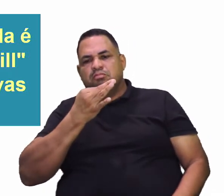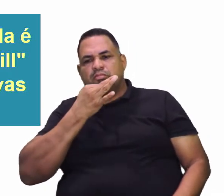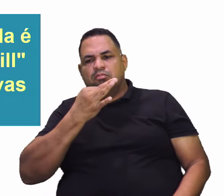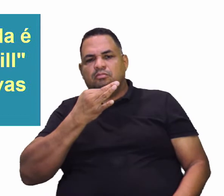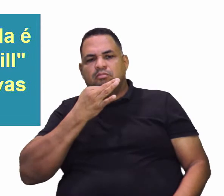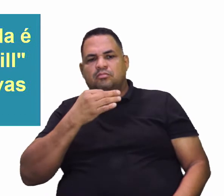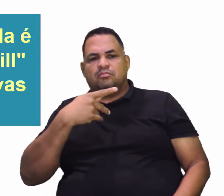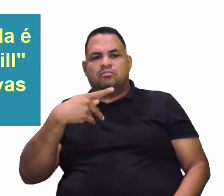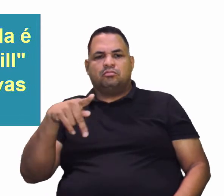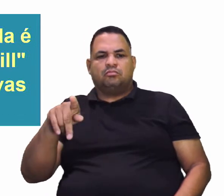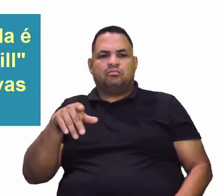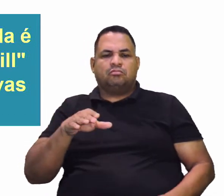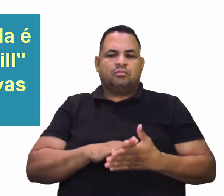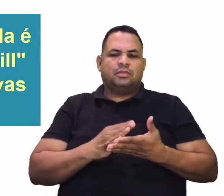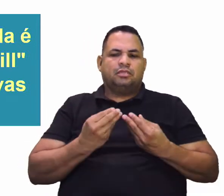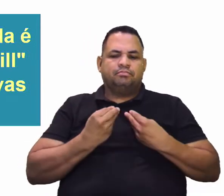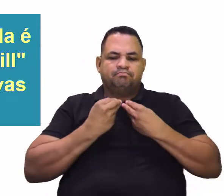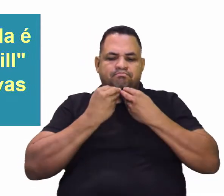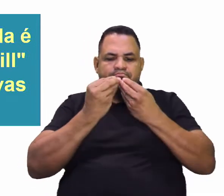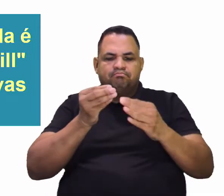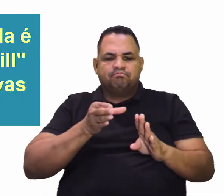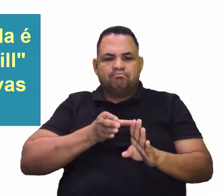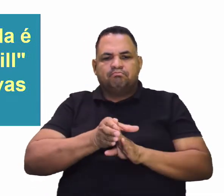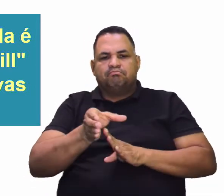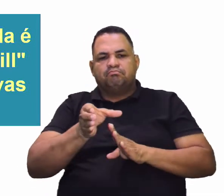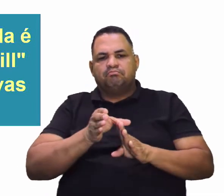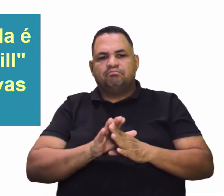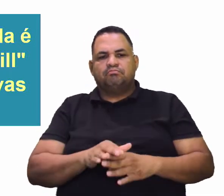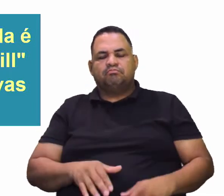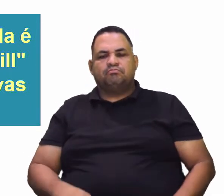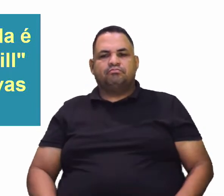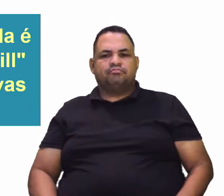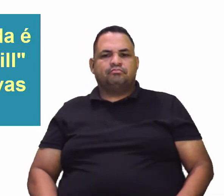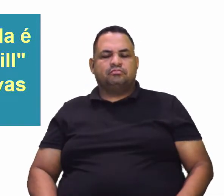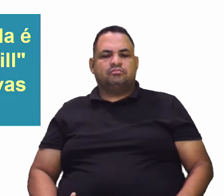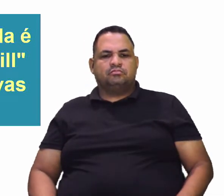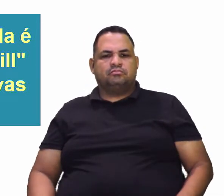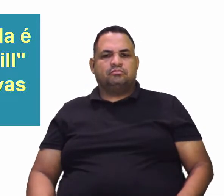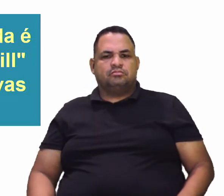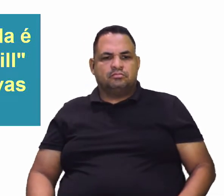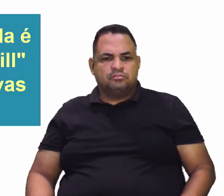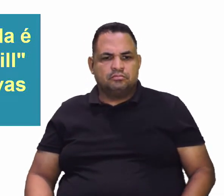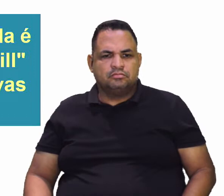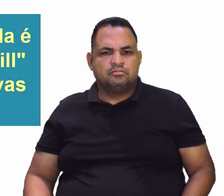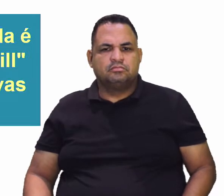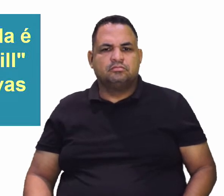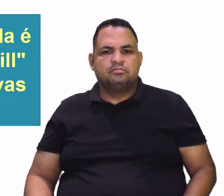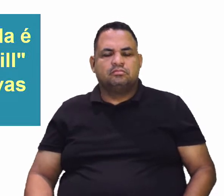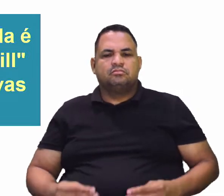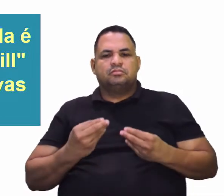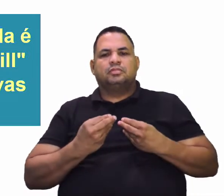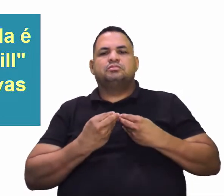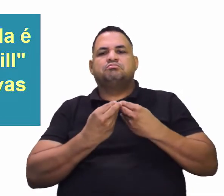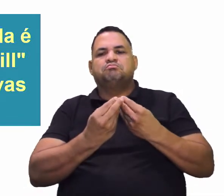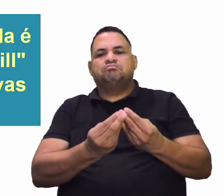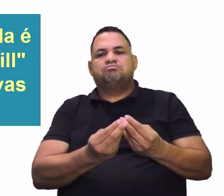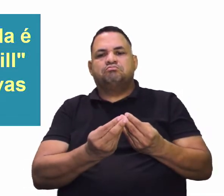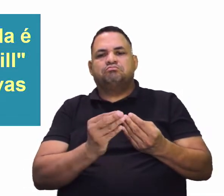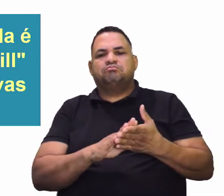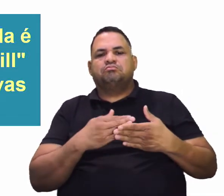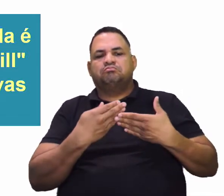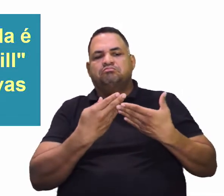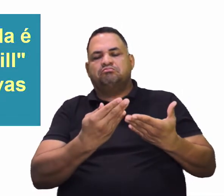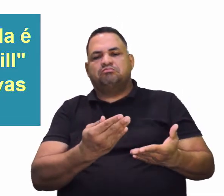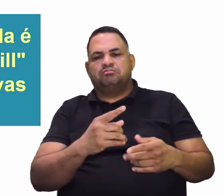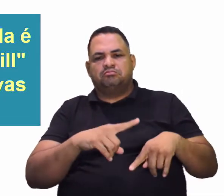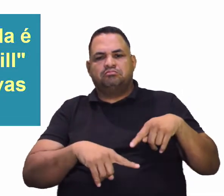ou sugestão. Então, não é usado de qualquer forma. Ele é usado para fazer uma oferta, né, oferecer